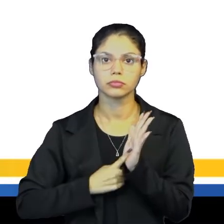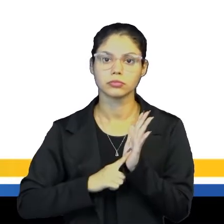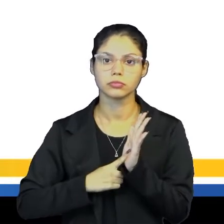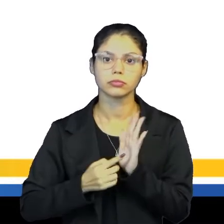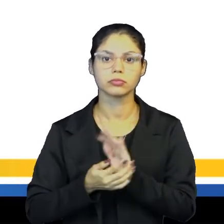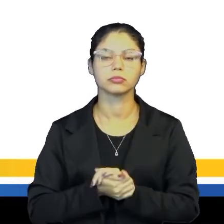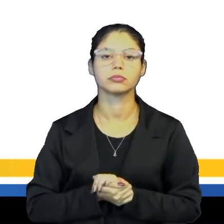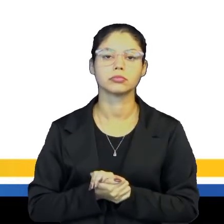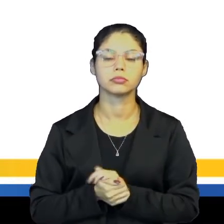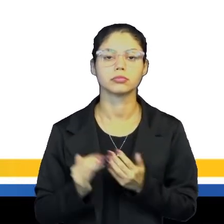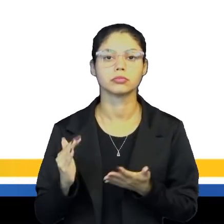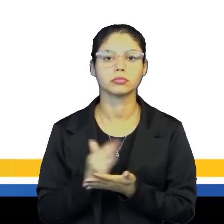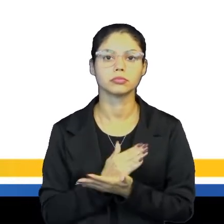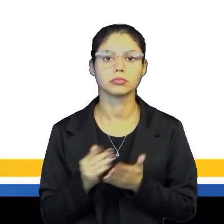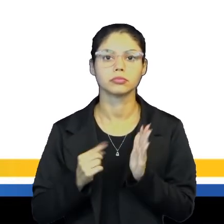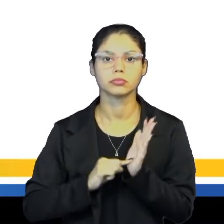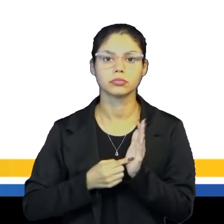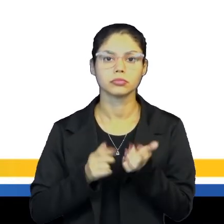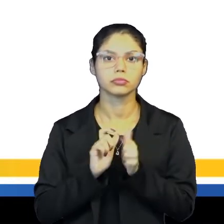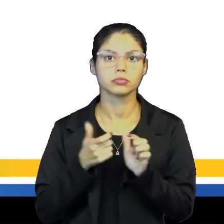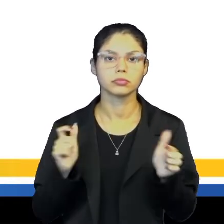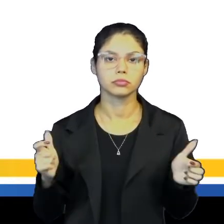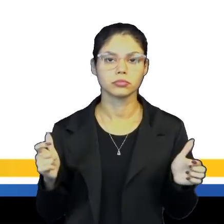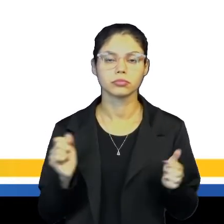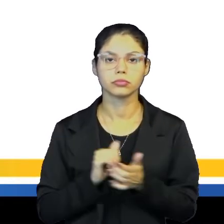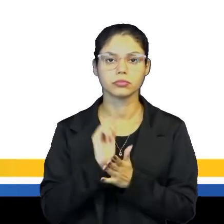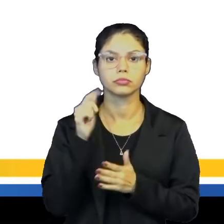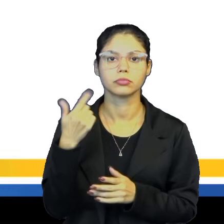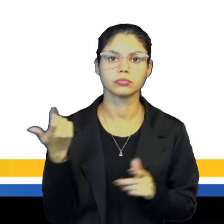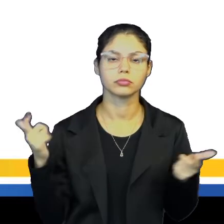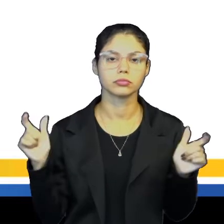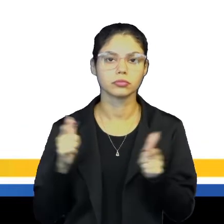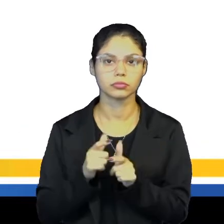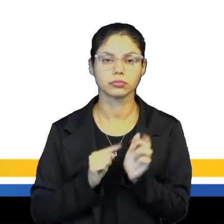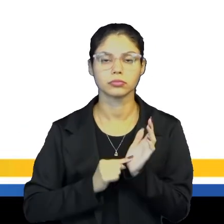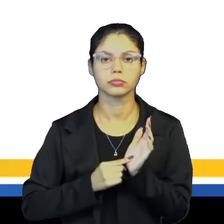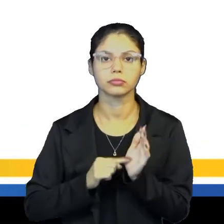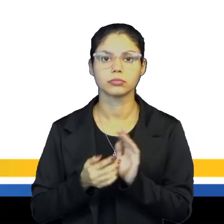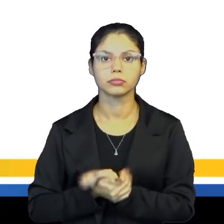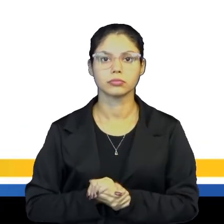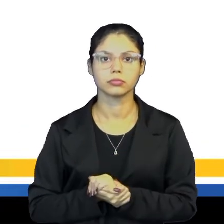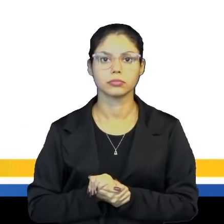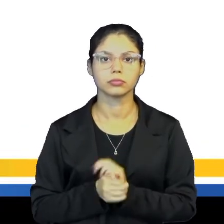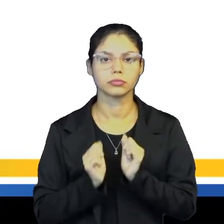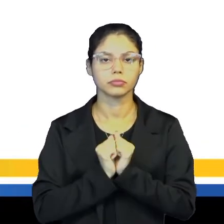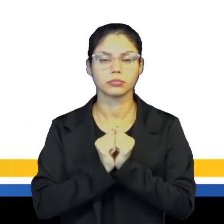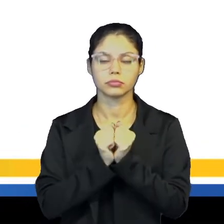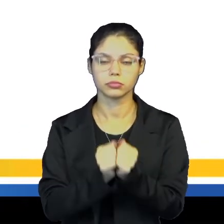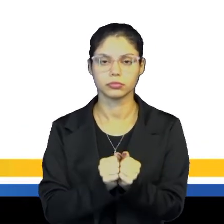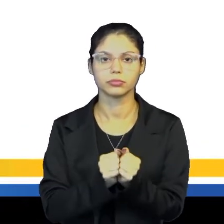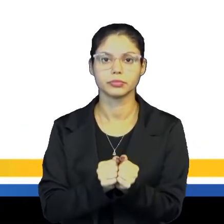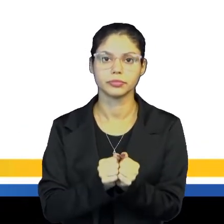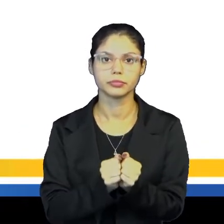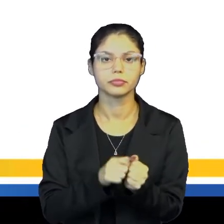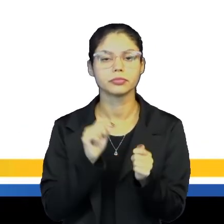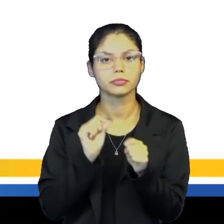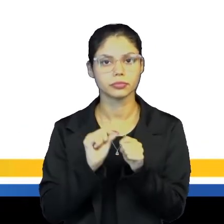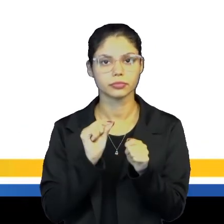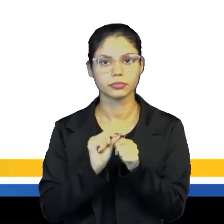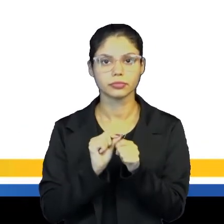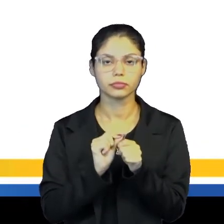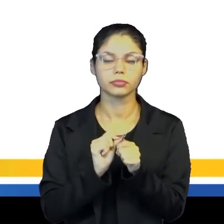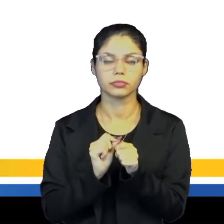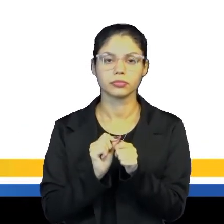né? Alguns são pontos maiores, outros são pontos menores, e juntos eles estão aí